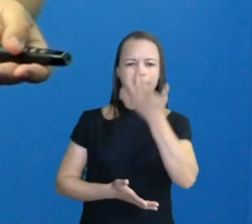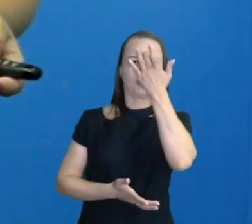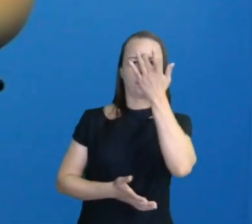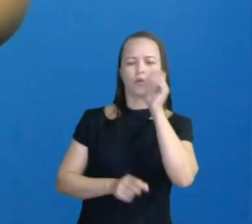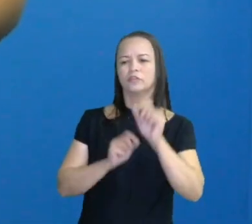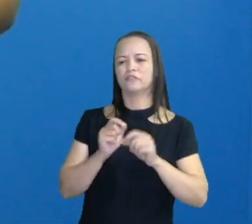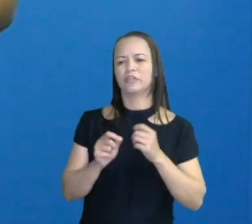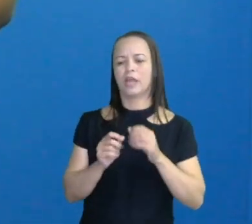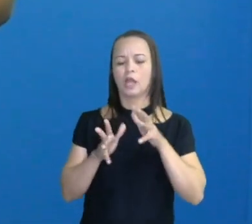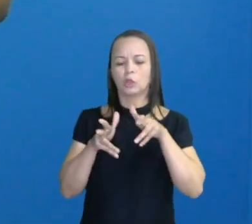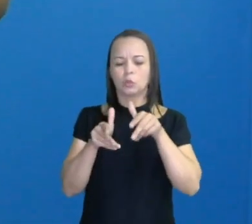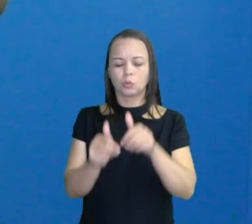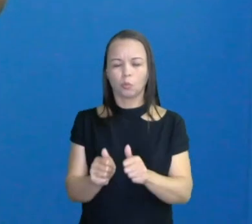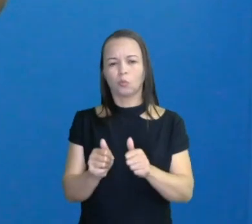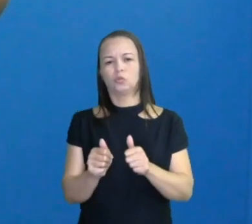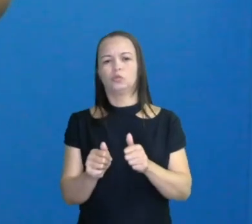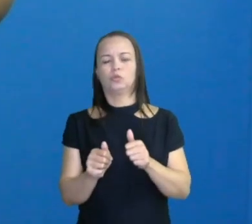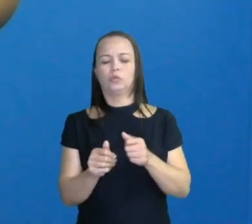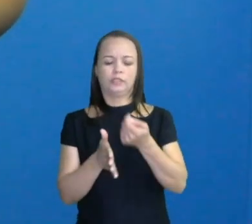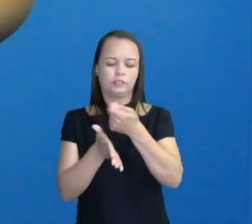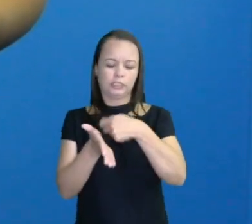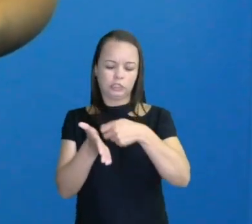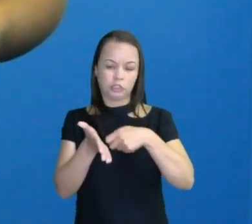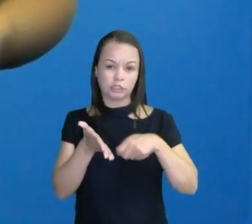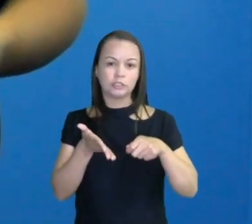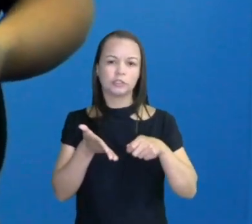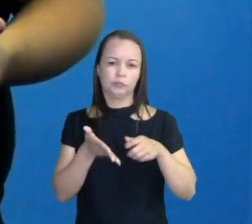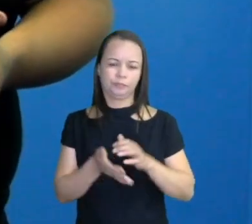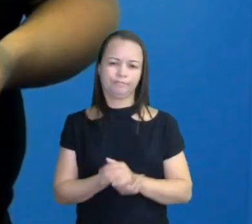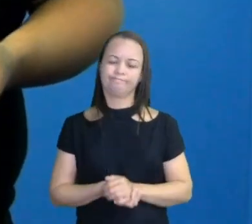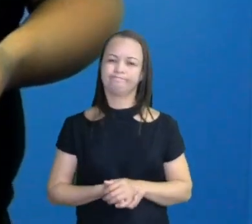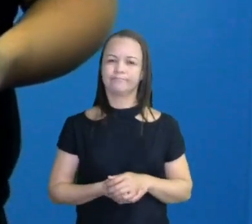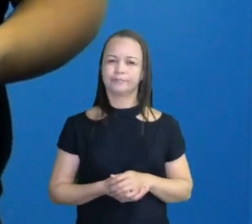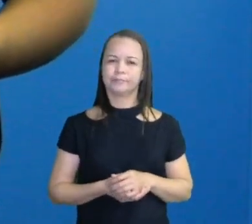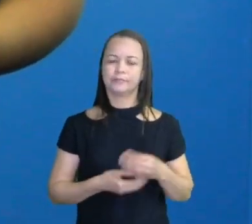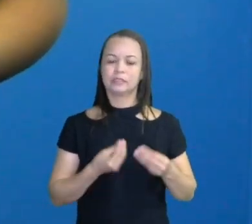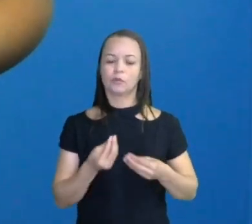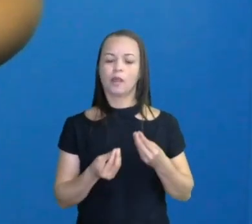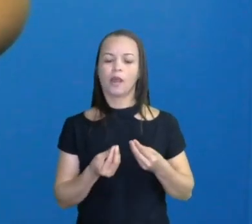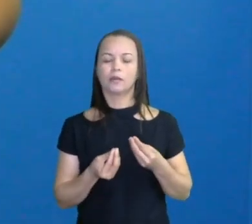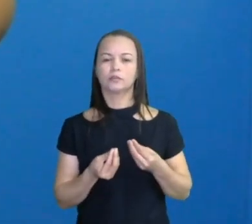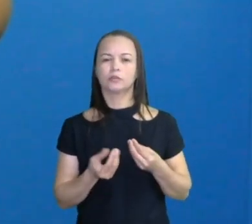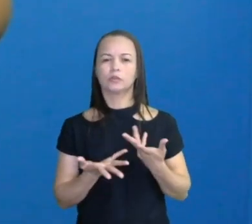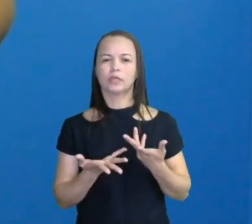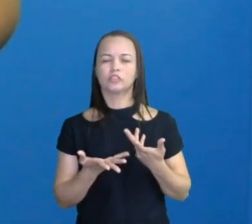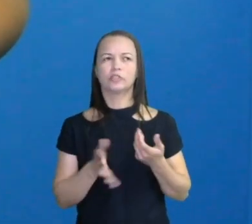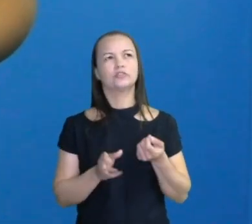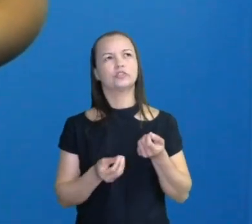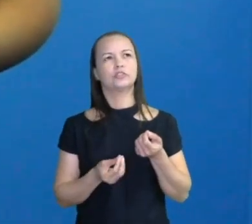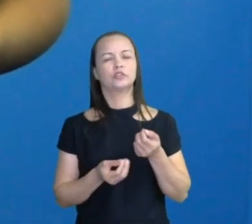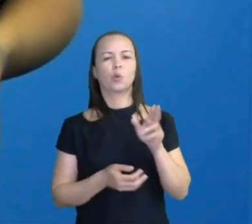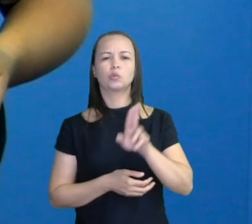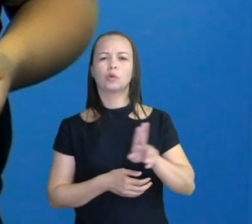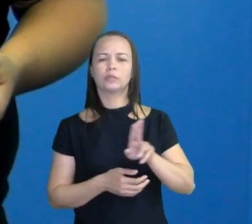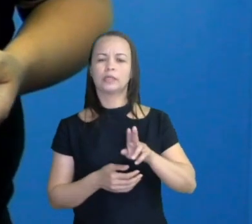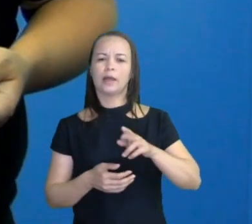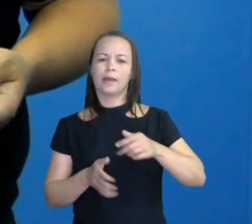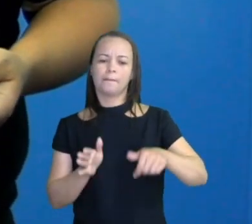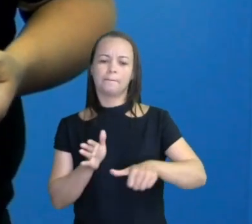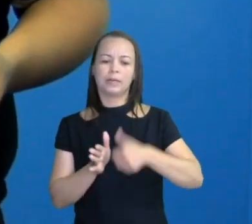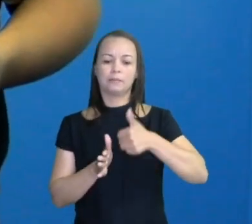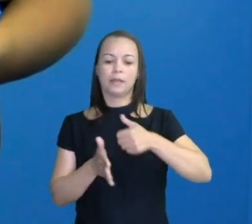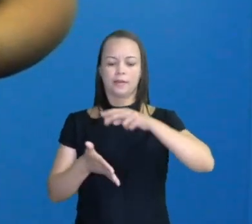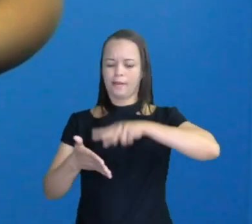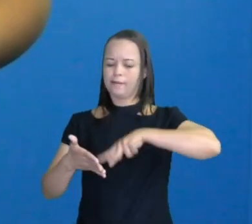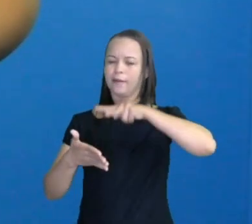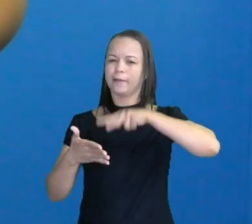decodificar todo aquilo que está sendo escrito, né? No caso, é o que a gente chama da primeira leitura. A gente vai